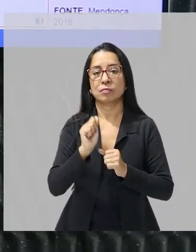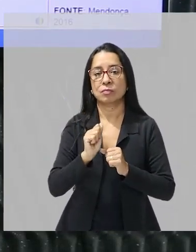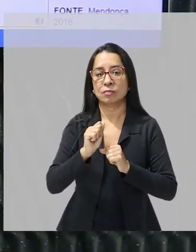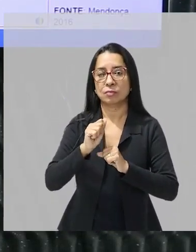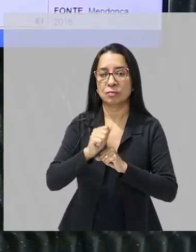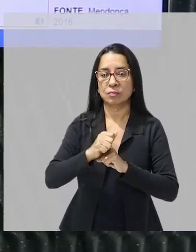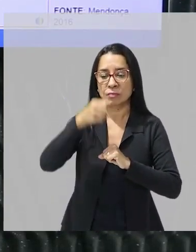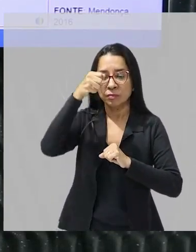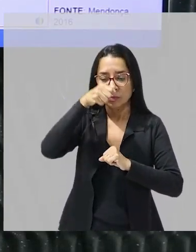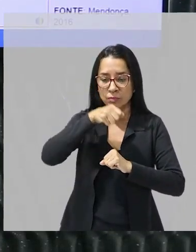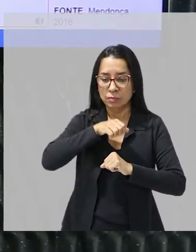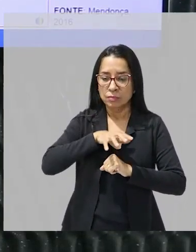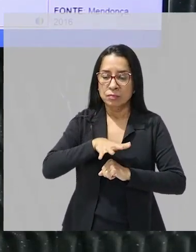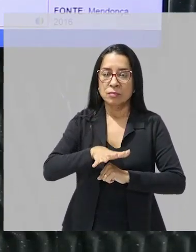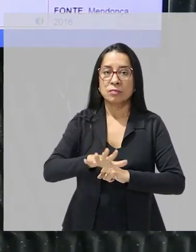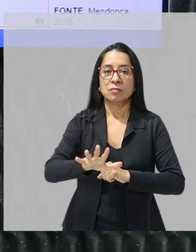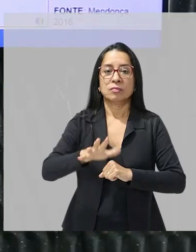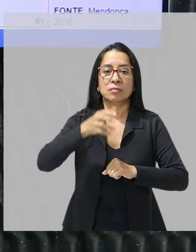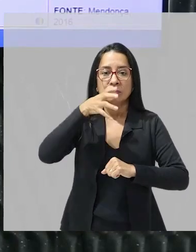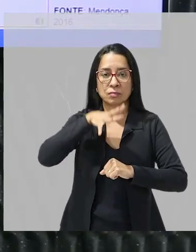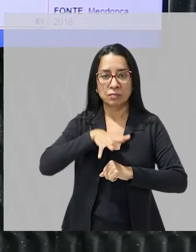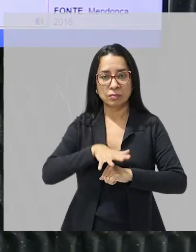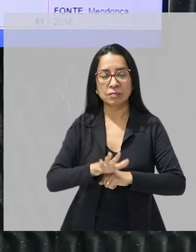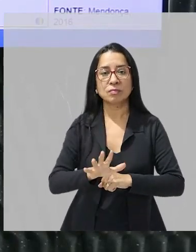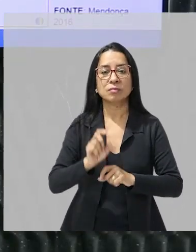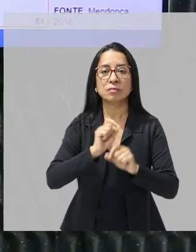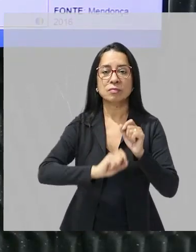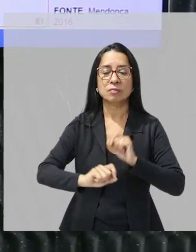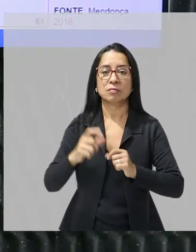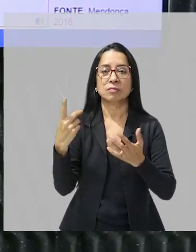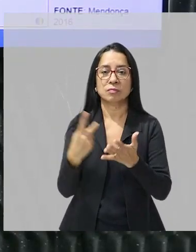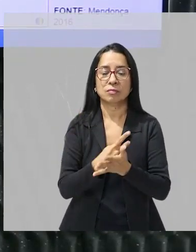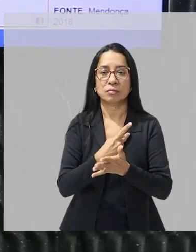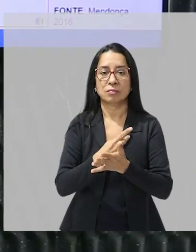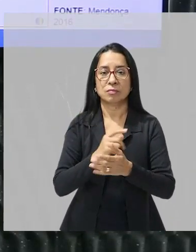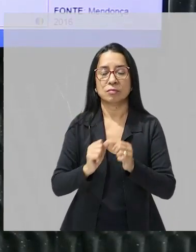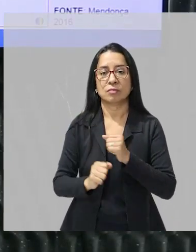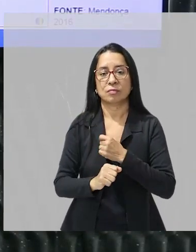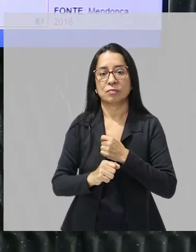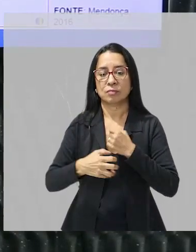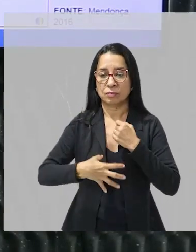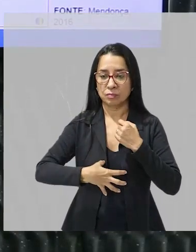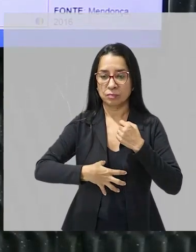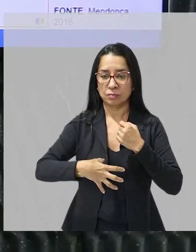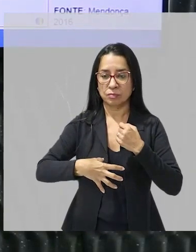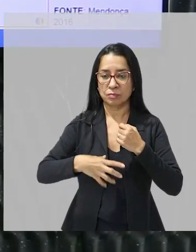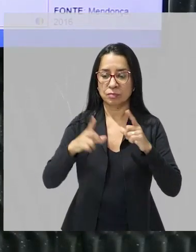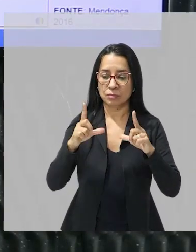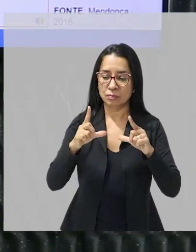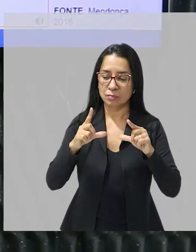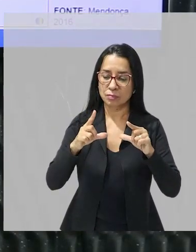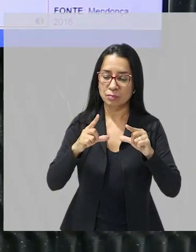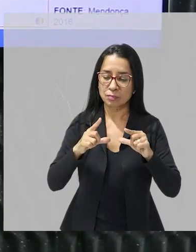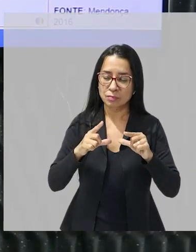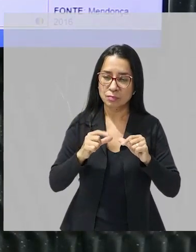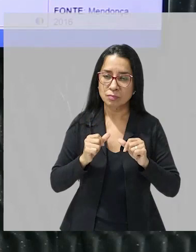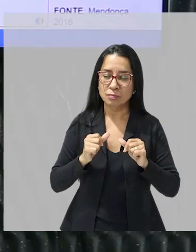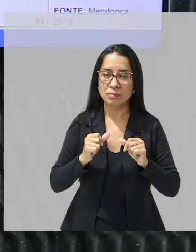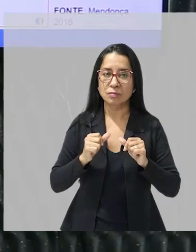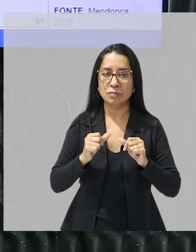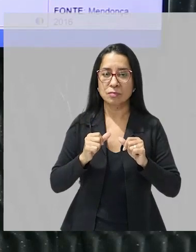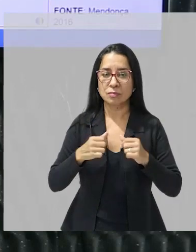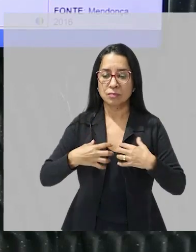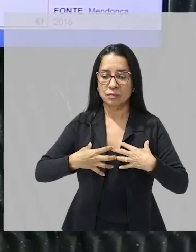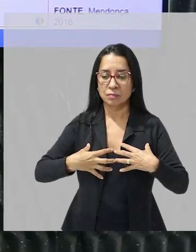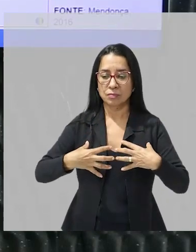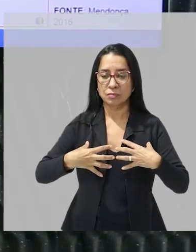que é na hora de expulsar o ar, o que vai acontecer? O diafragma, ele relaxa, certo? As costelas,